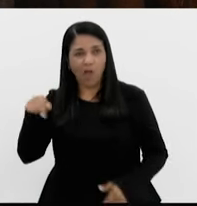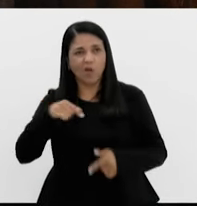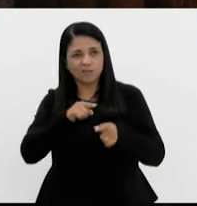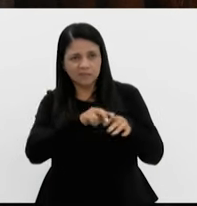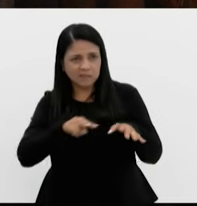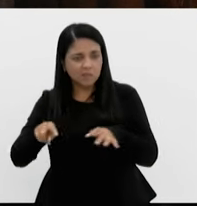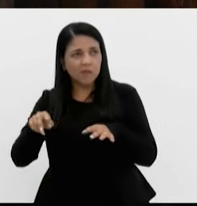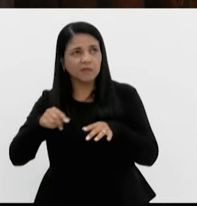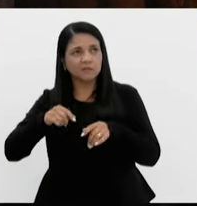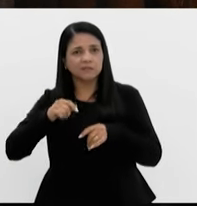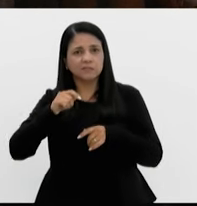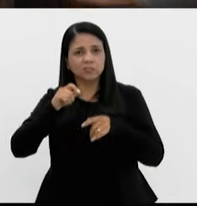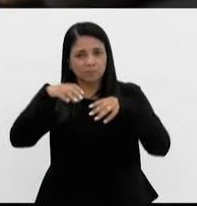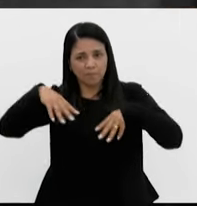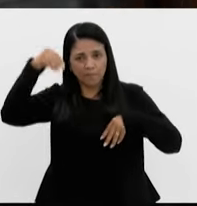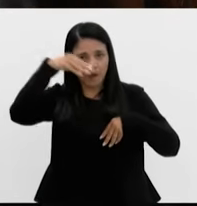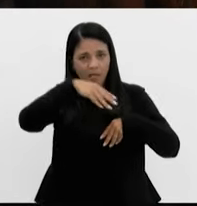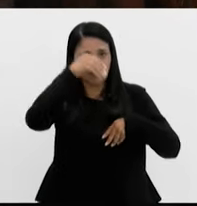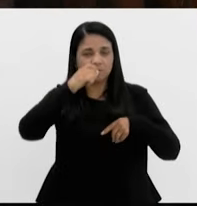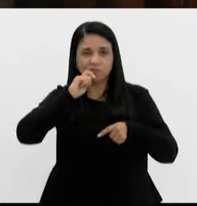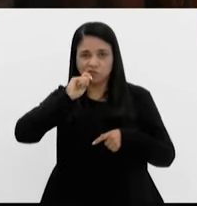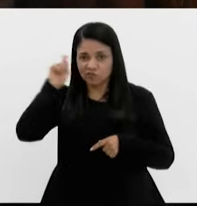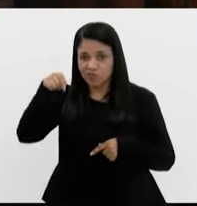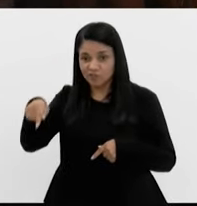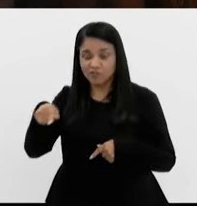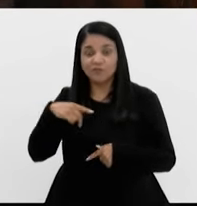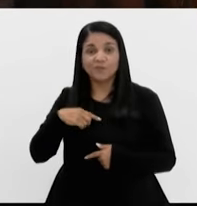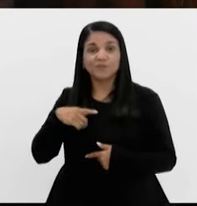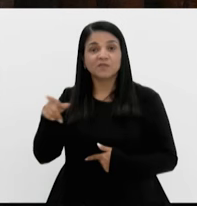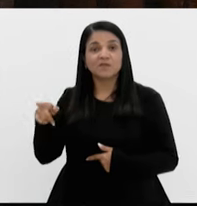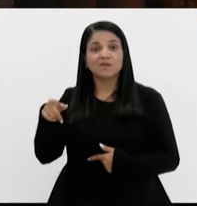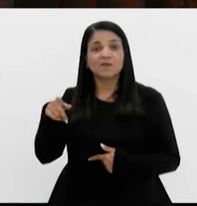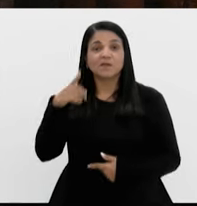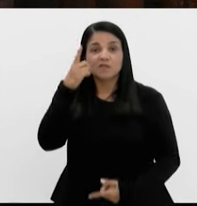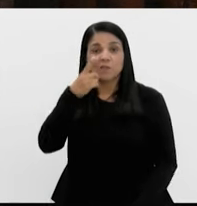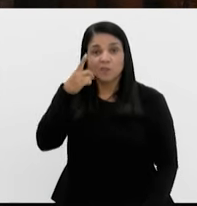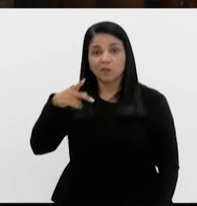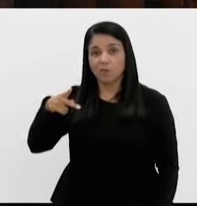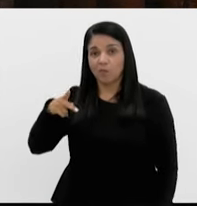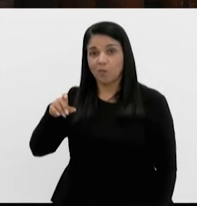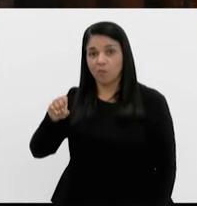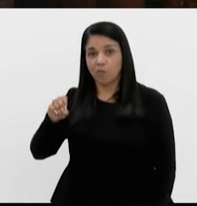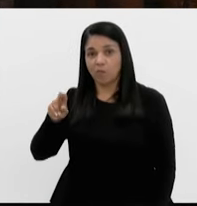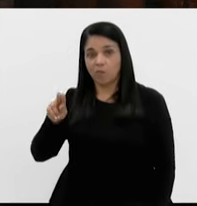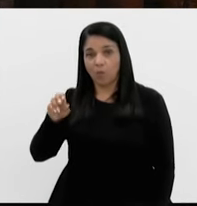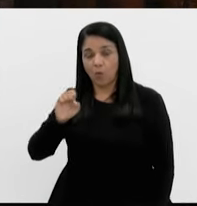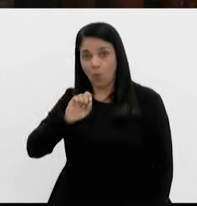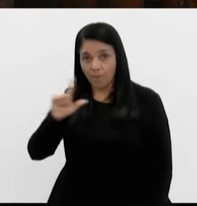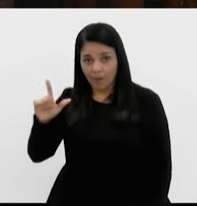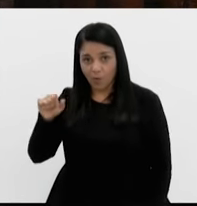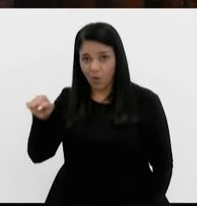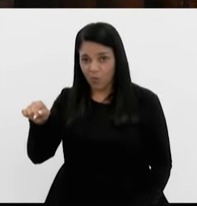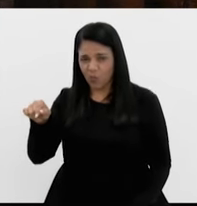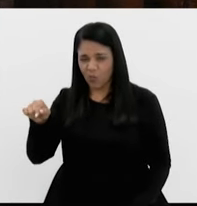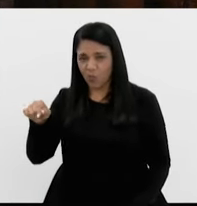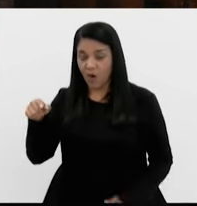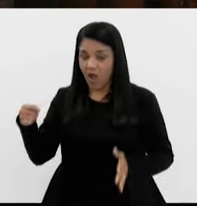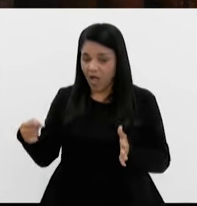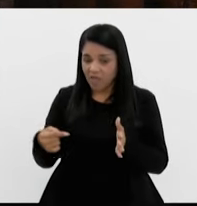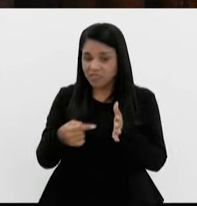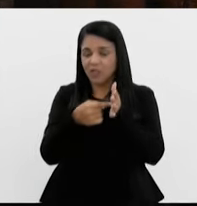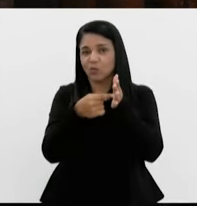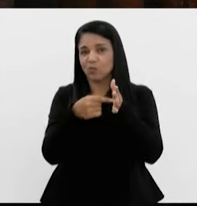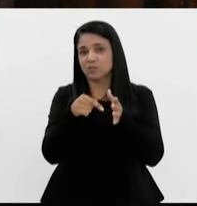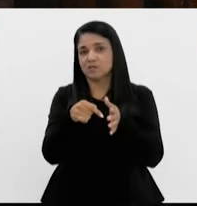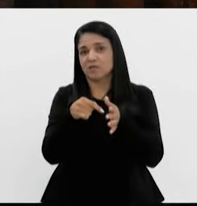sessão plenária Deputado Felipe poubel denunciou Aliás ele só ratificou a denúncia dele